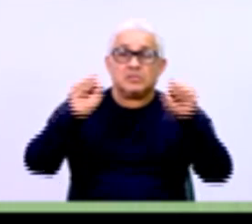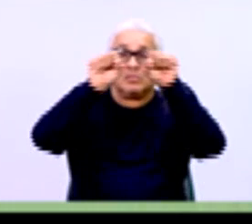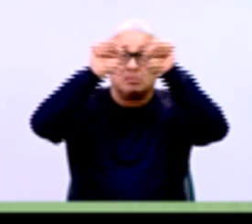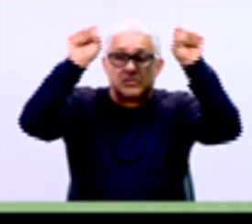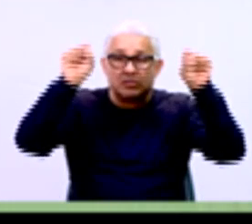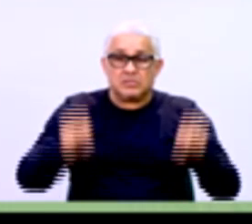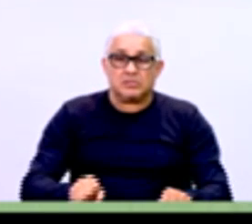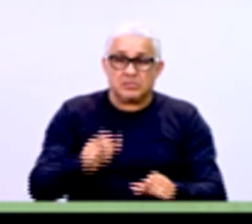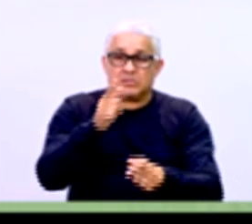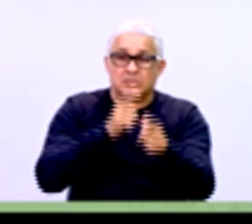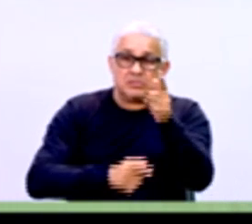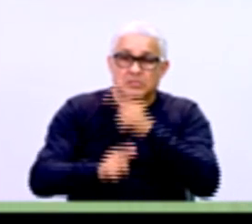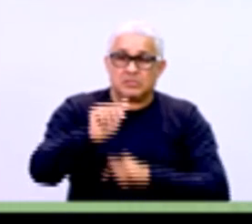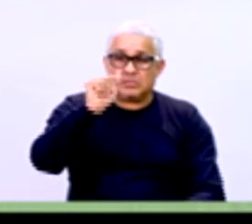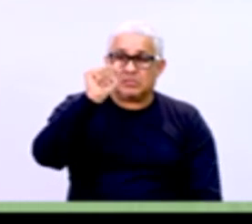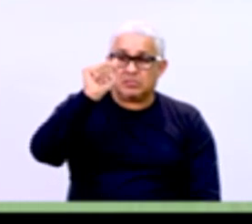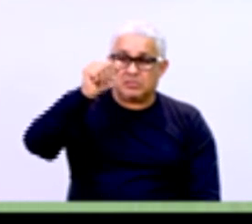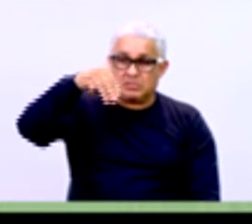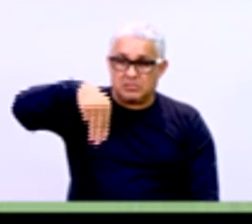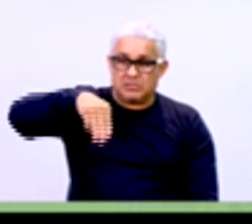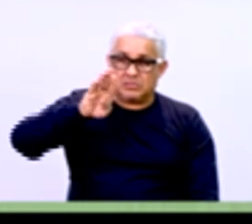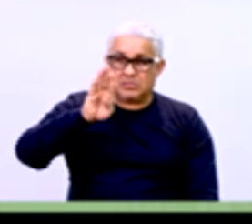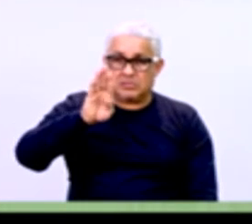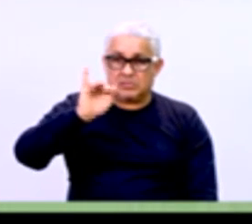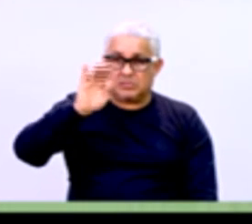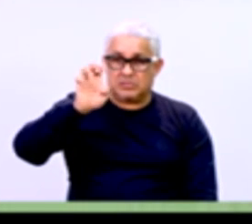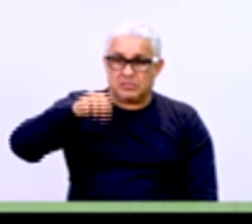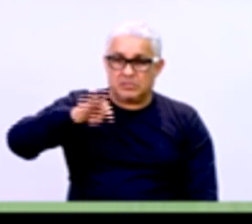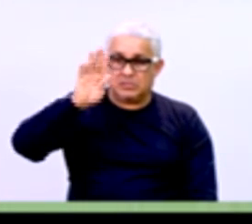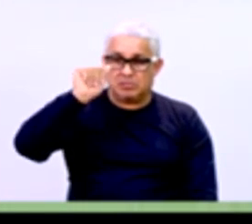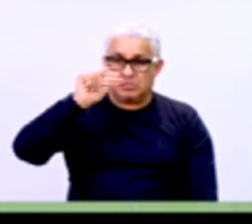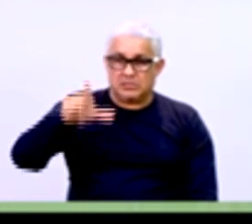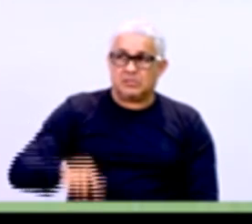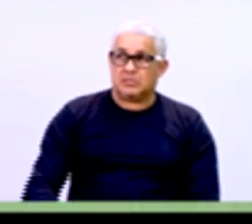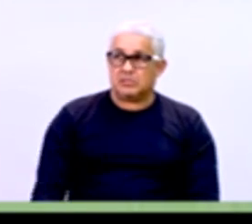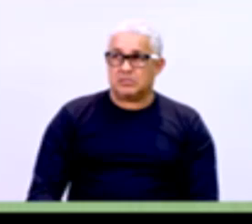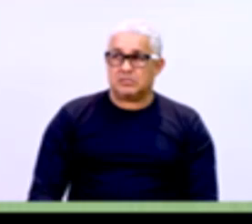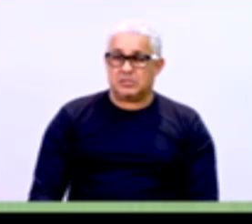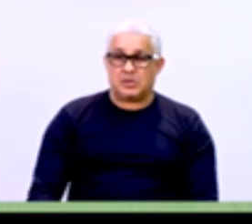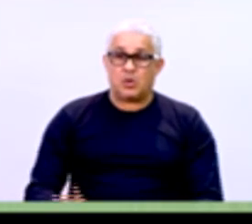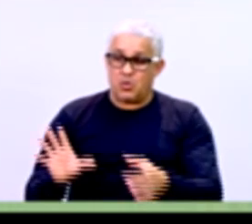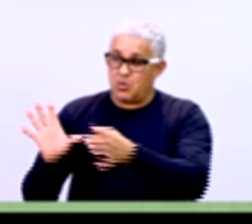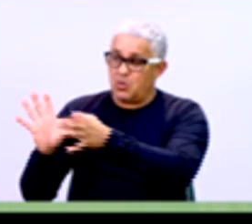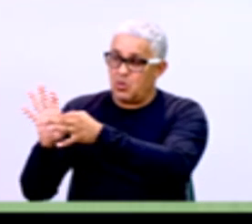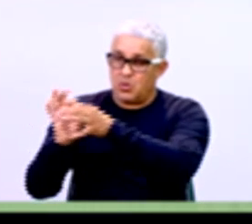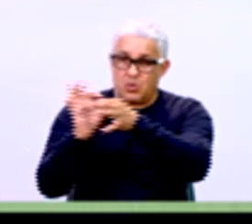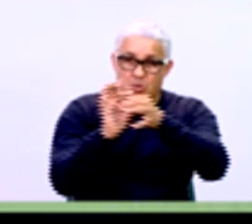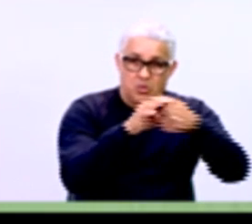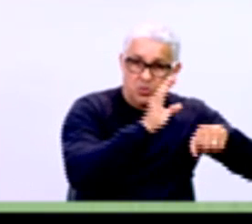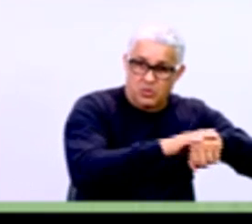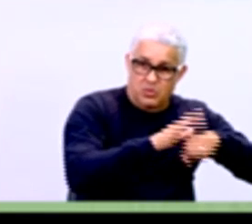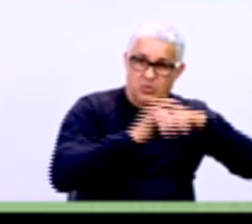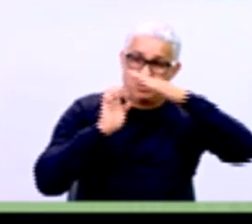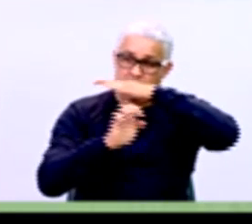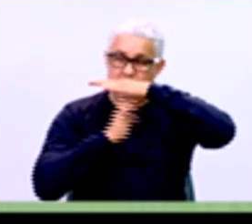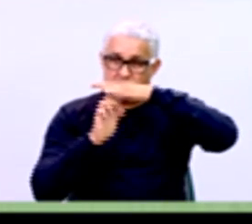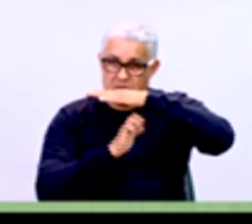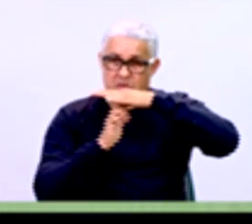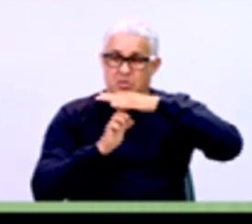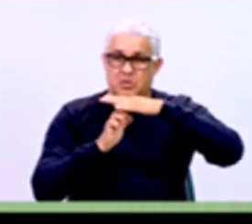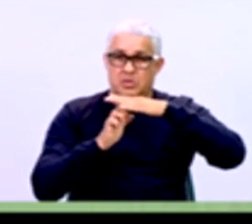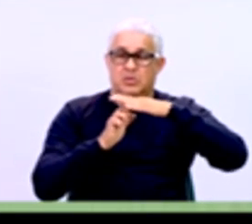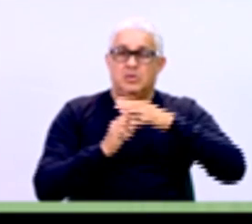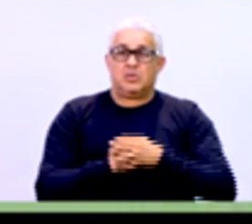de gestão ambiental? Ele é um conjunto de ações que uma instituição, que uma empresa,